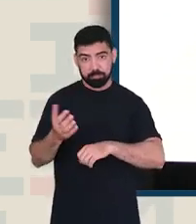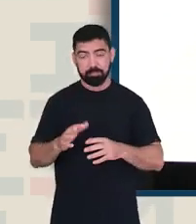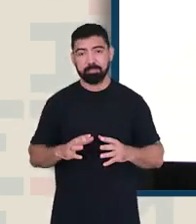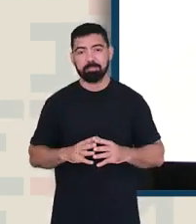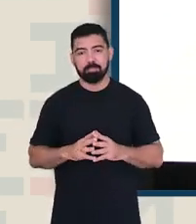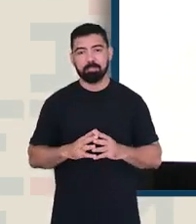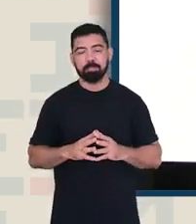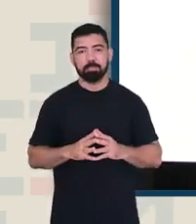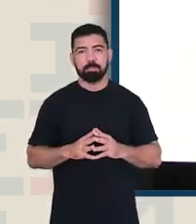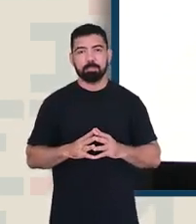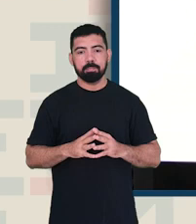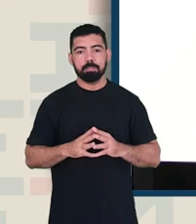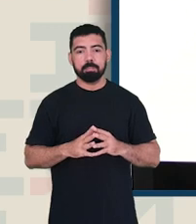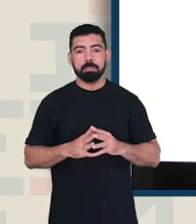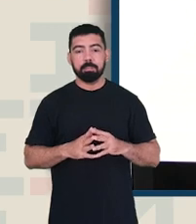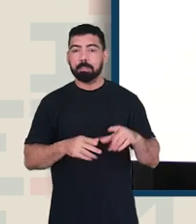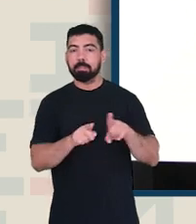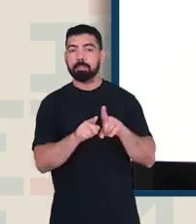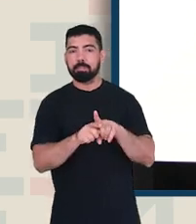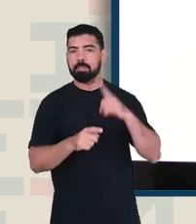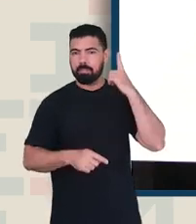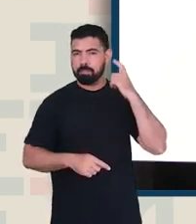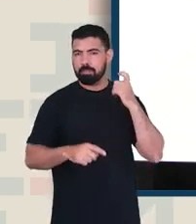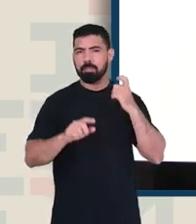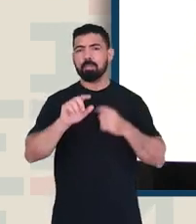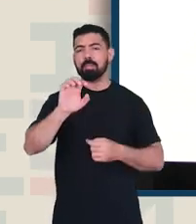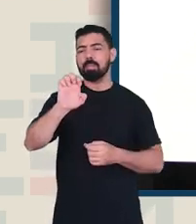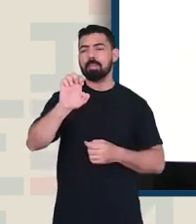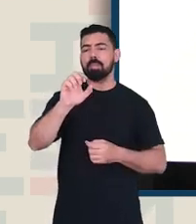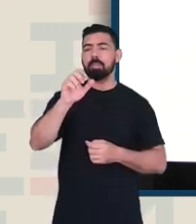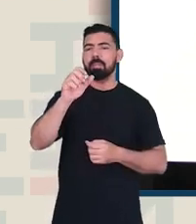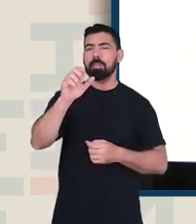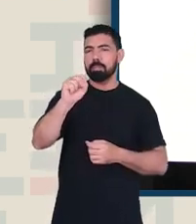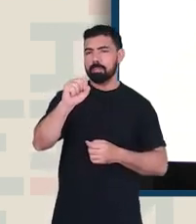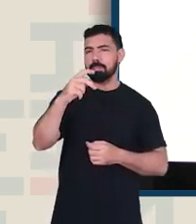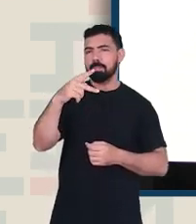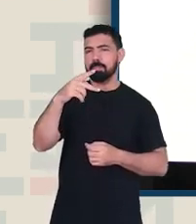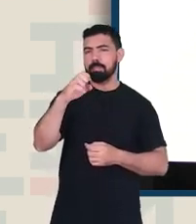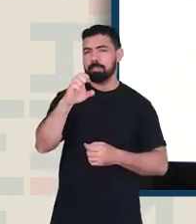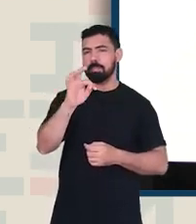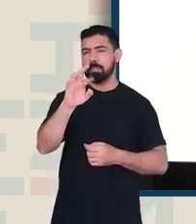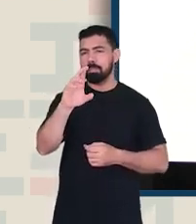E, por outro lado, temos os sons do espectro de ruído,